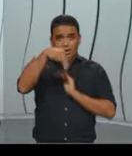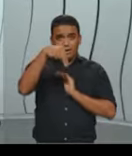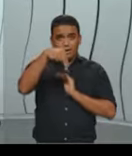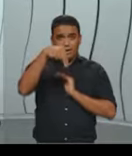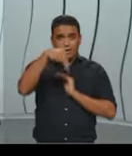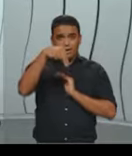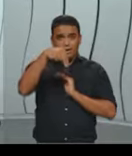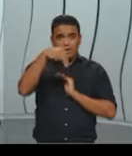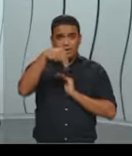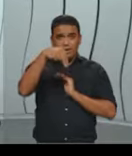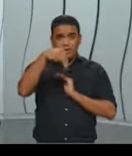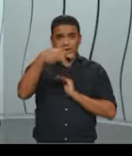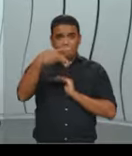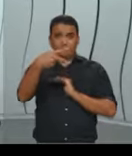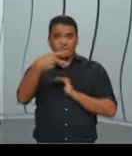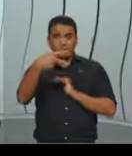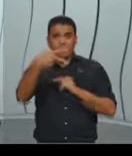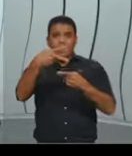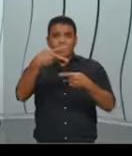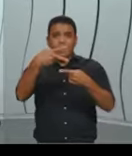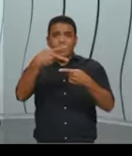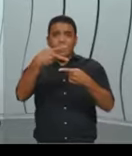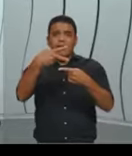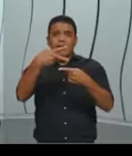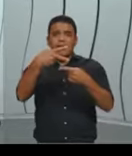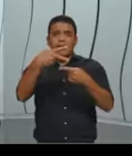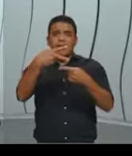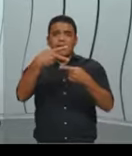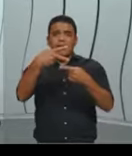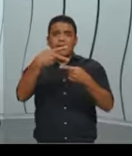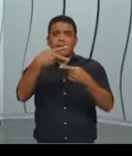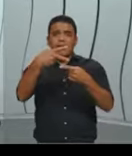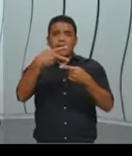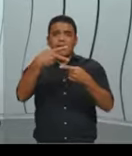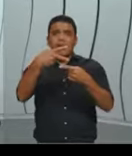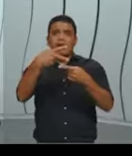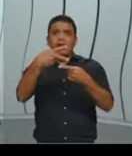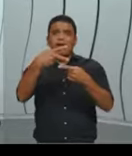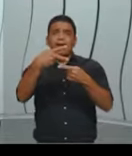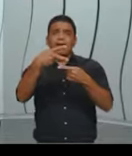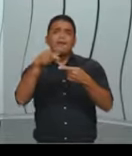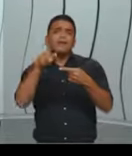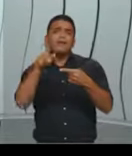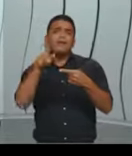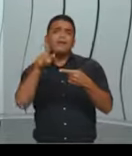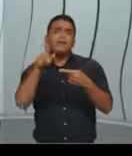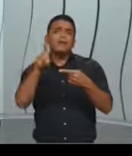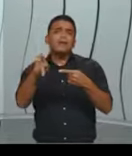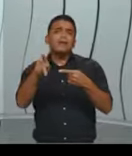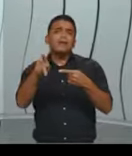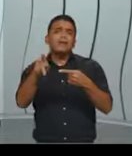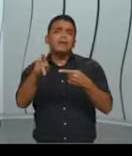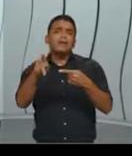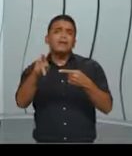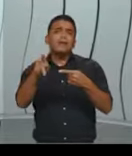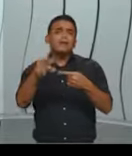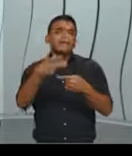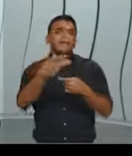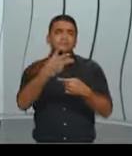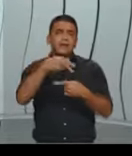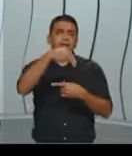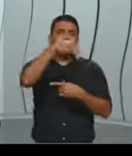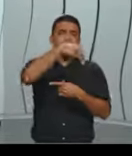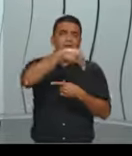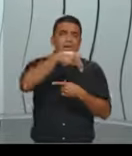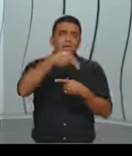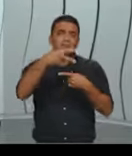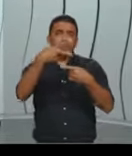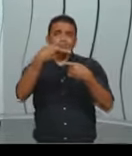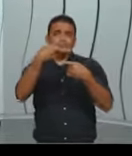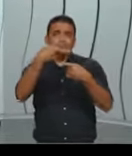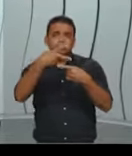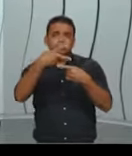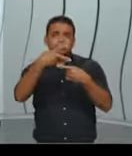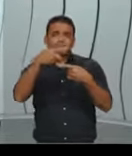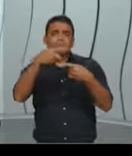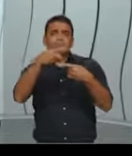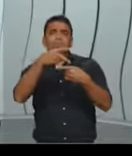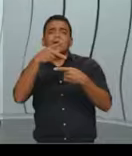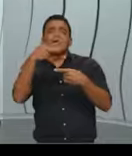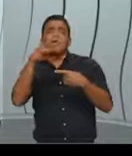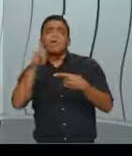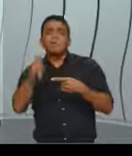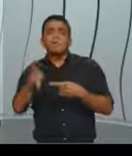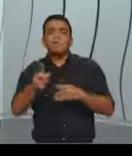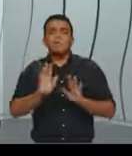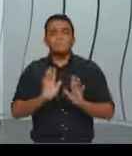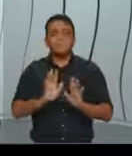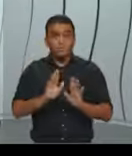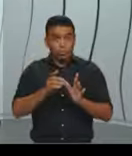ele vai ser maior ou, na pior das hipóteses, igual a P. Sempre isso, beleza?